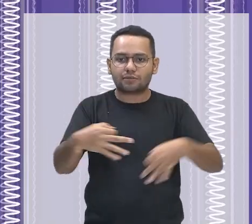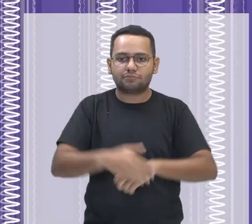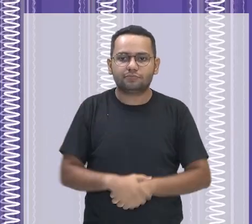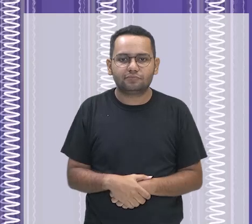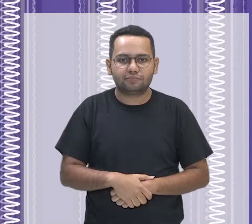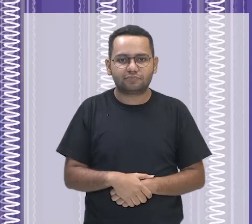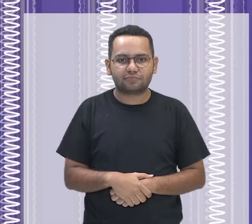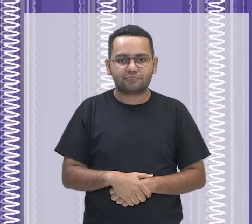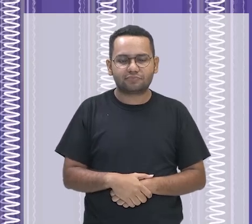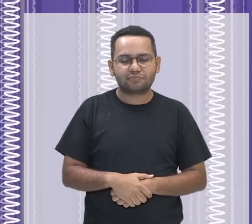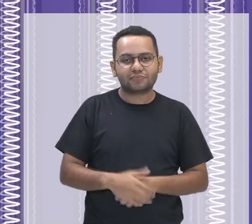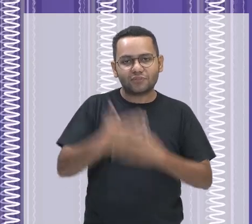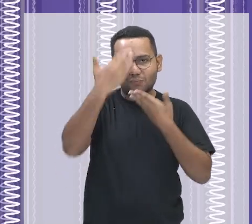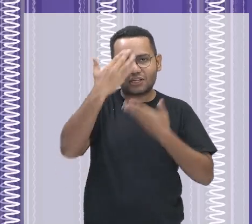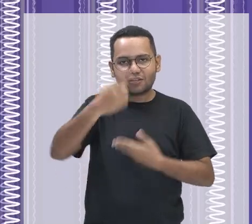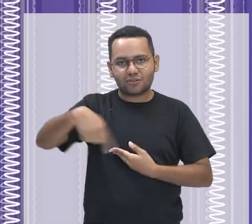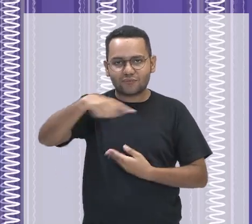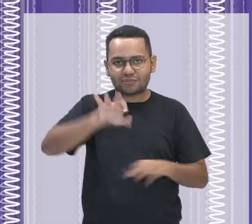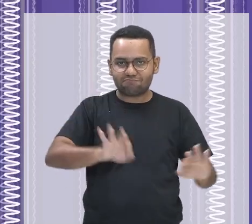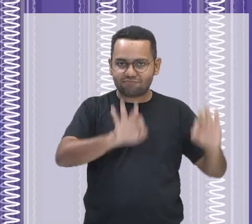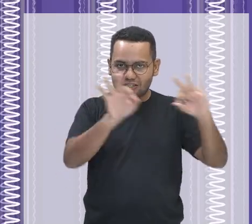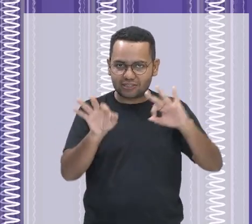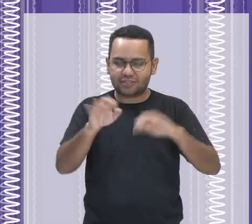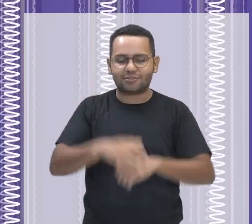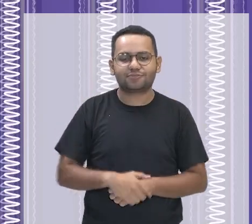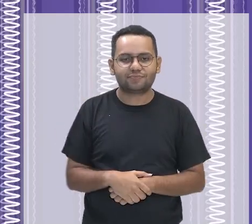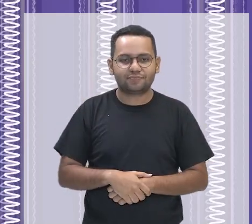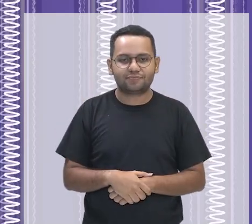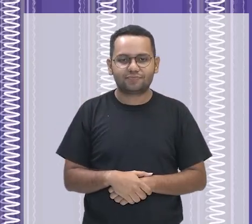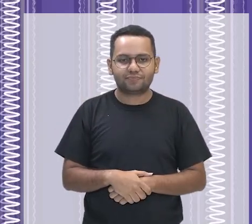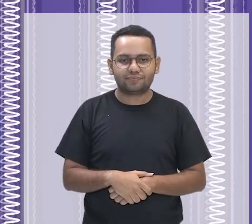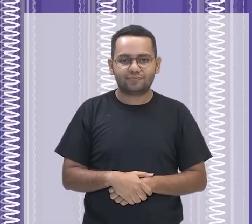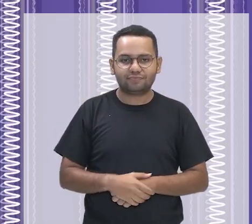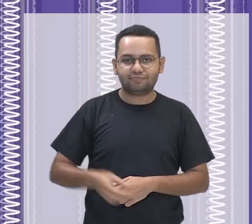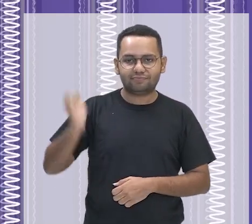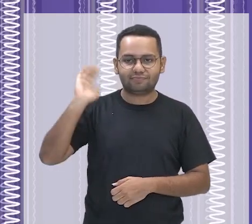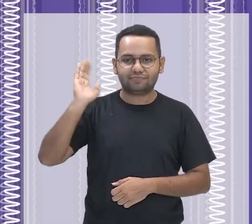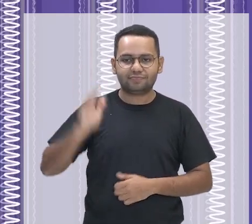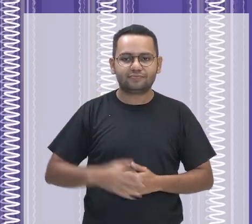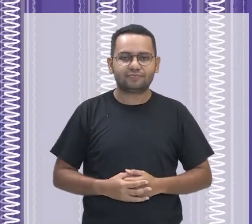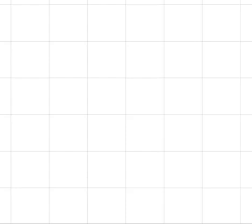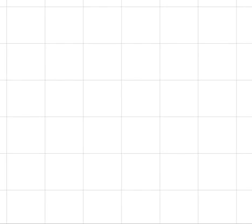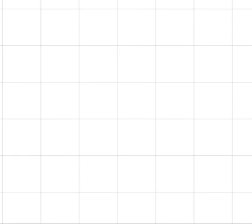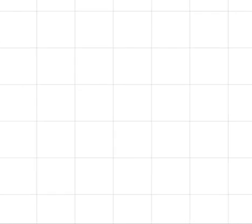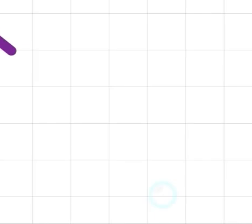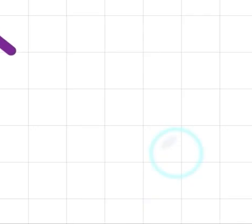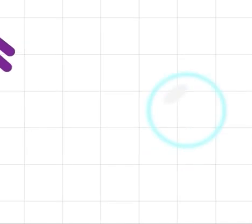obrigado por nos acompanhar ao longo da aula de hoje e vamos que vamos juntos construir a educação.